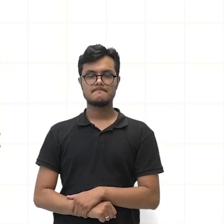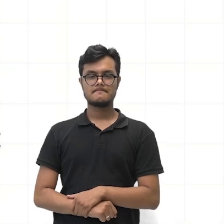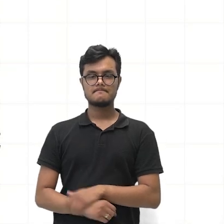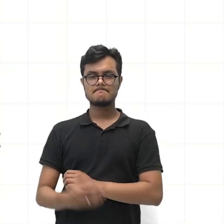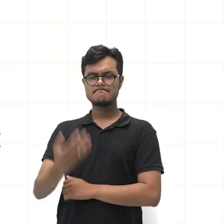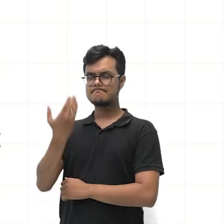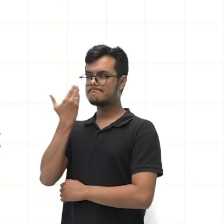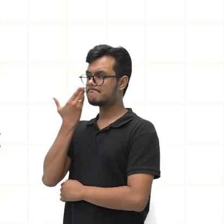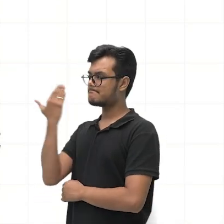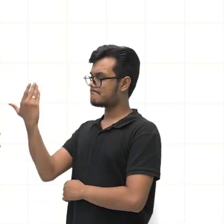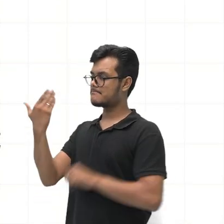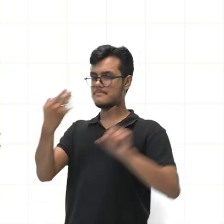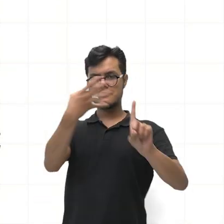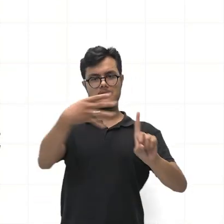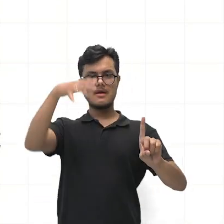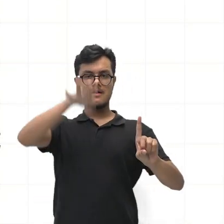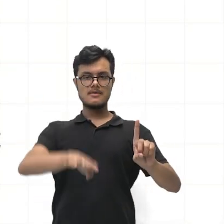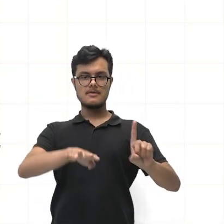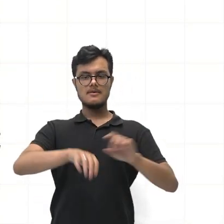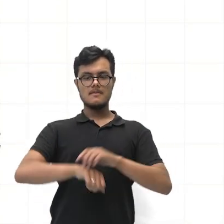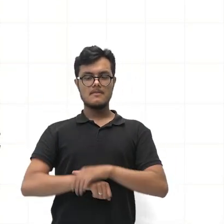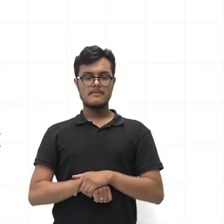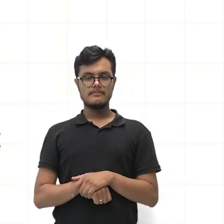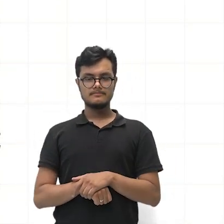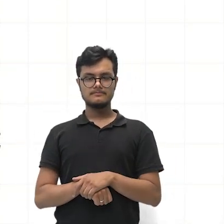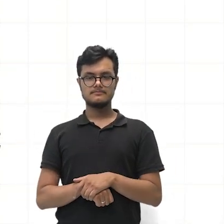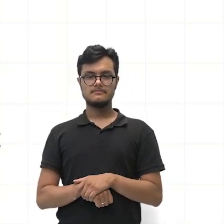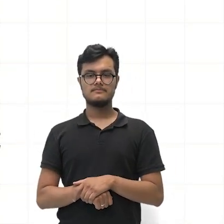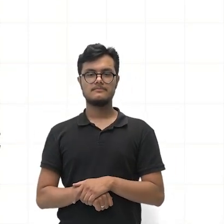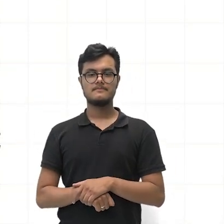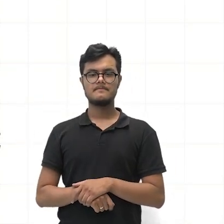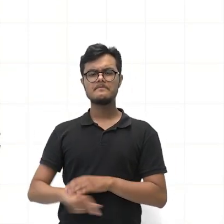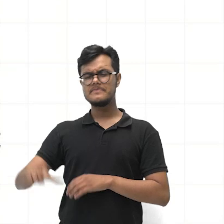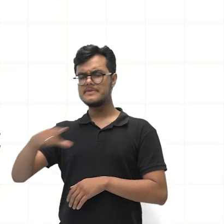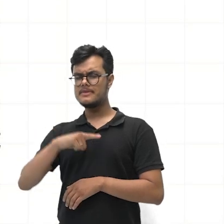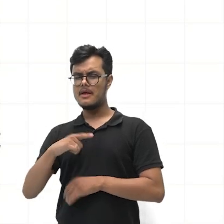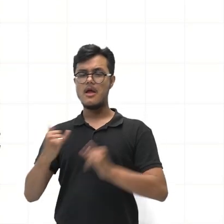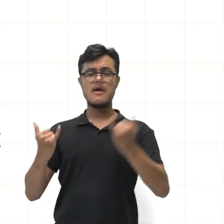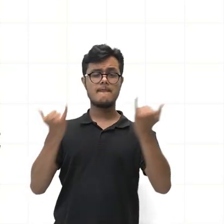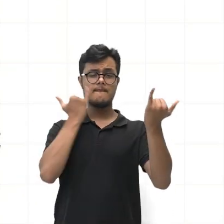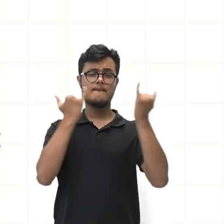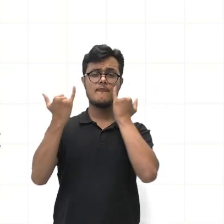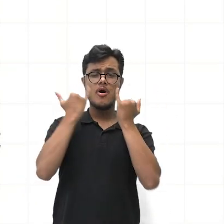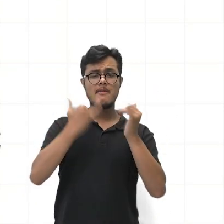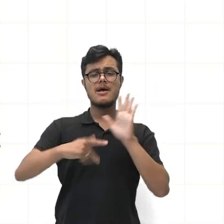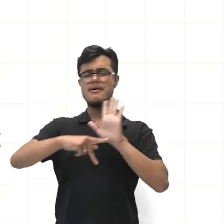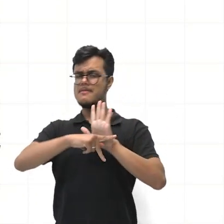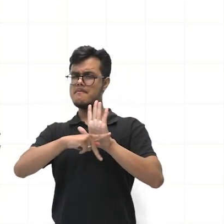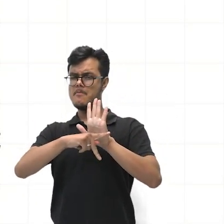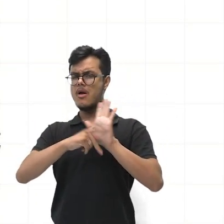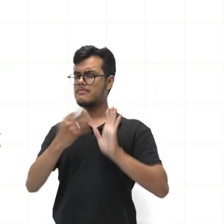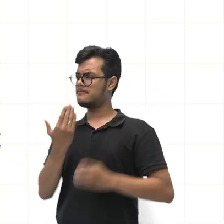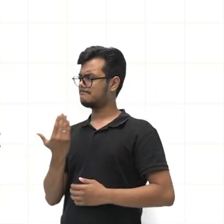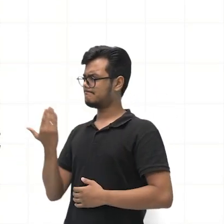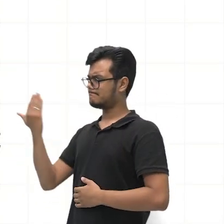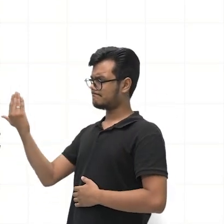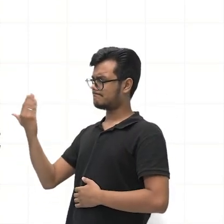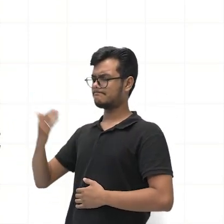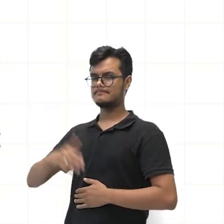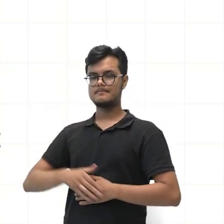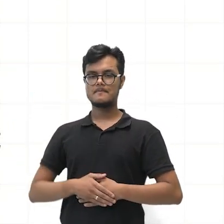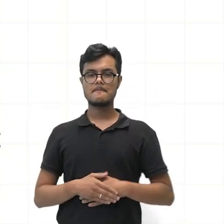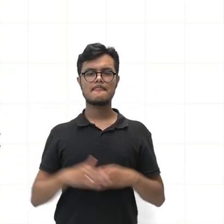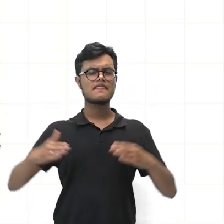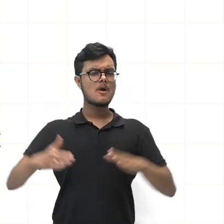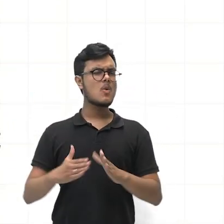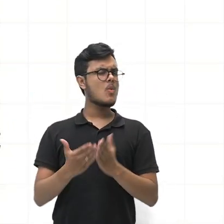Observe a tabela a seguir. Aí nós temos alguns itens nessa tabela, né? Quais